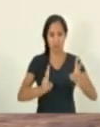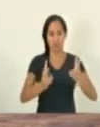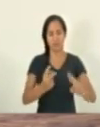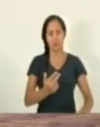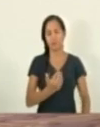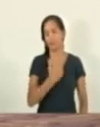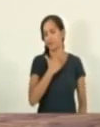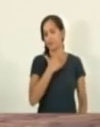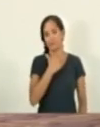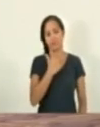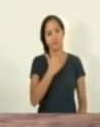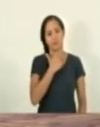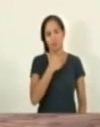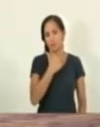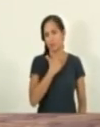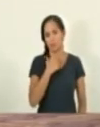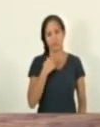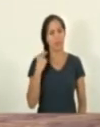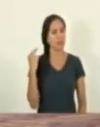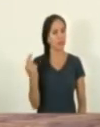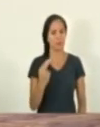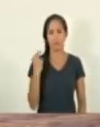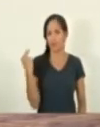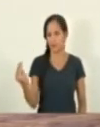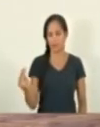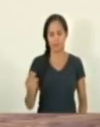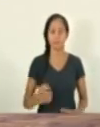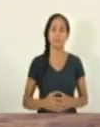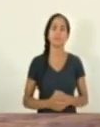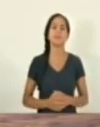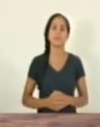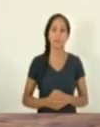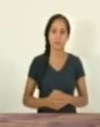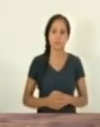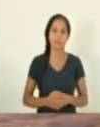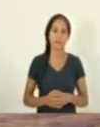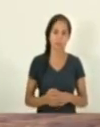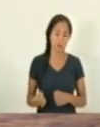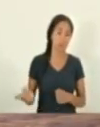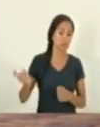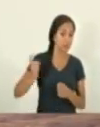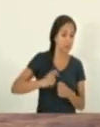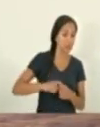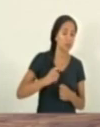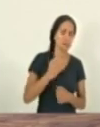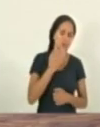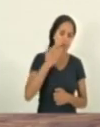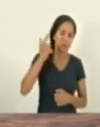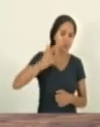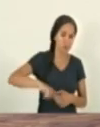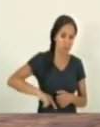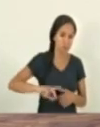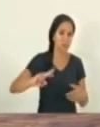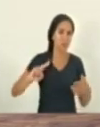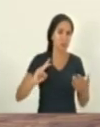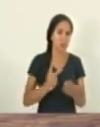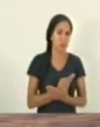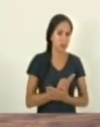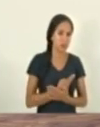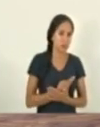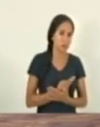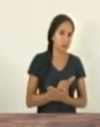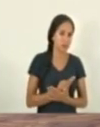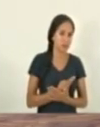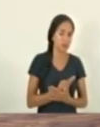Estado do Espírito Santo. Voltamos mais uma vez, presidente, a cobrar aqui a conclusão do caso que envolve